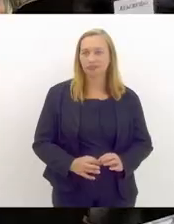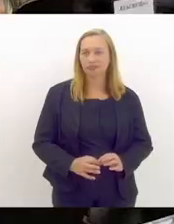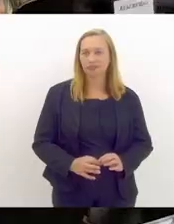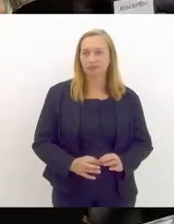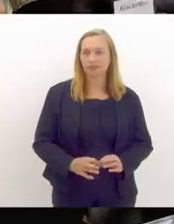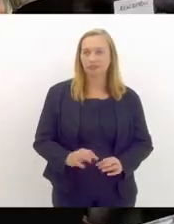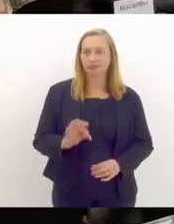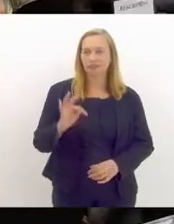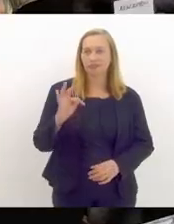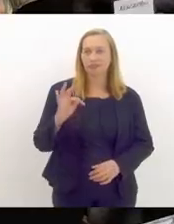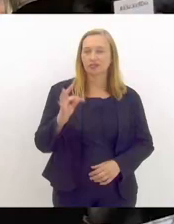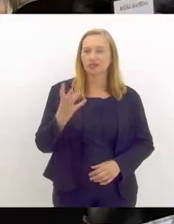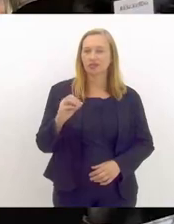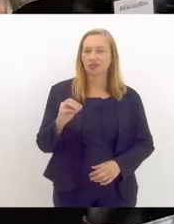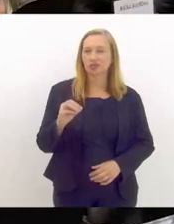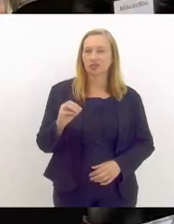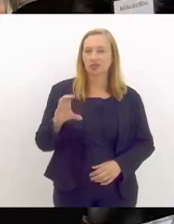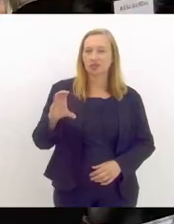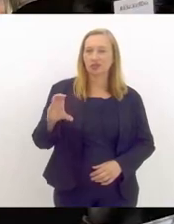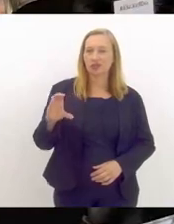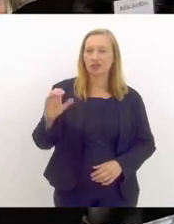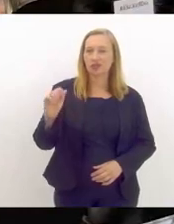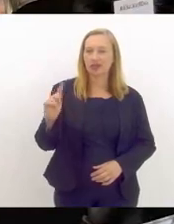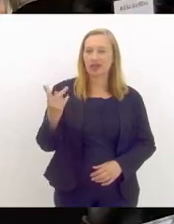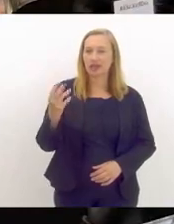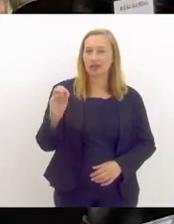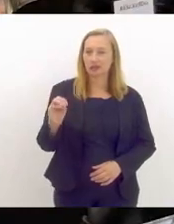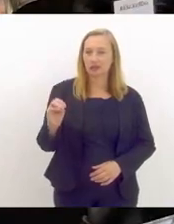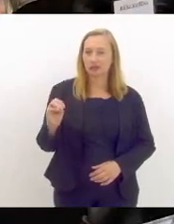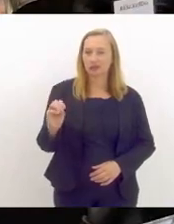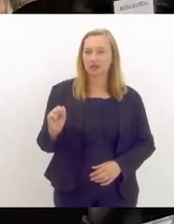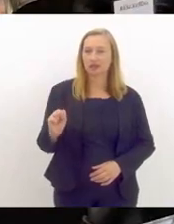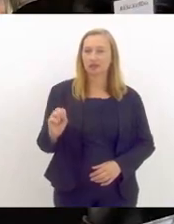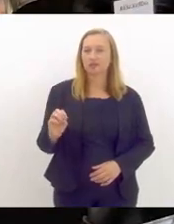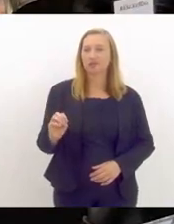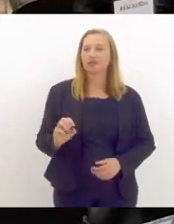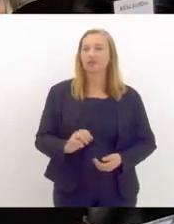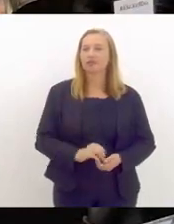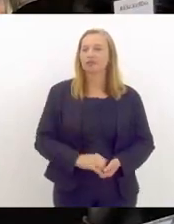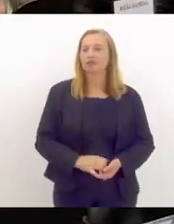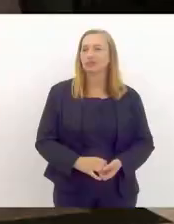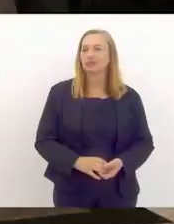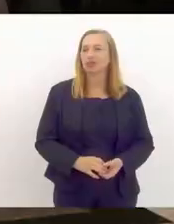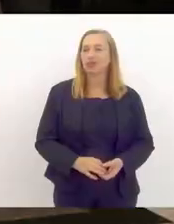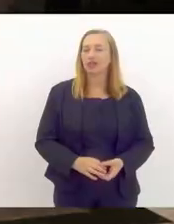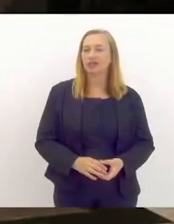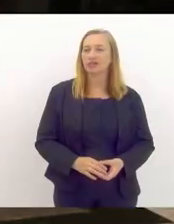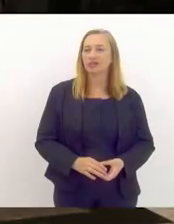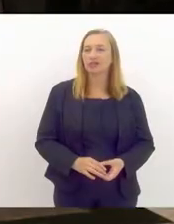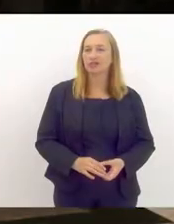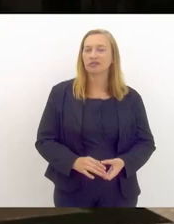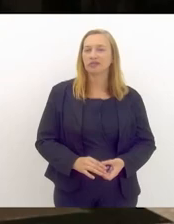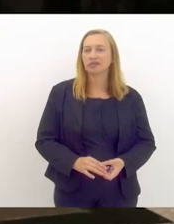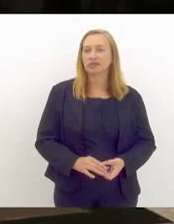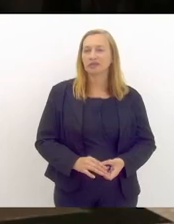Tiago Gagliazzo.